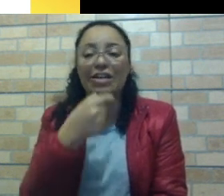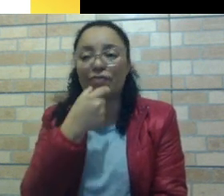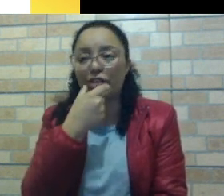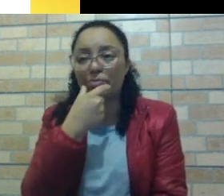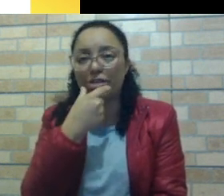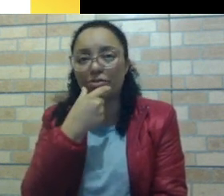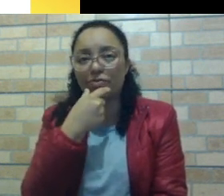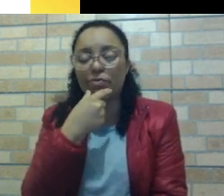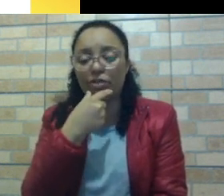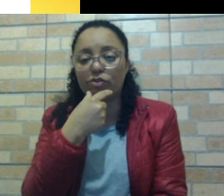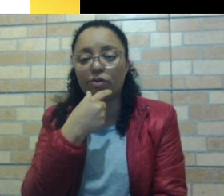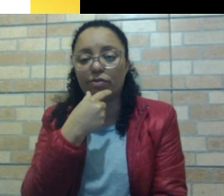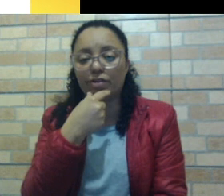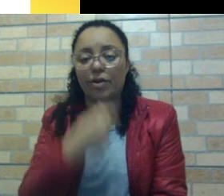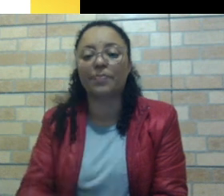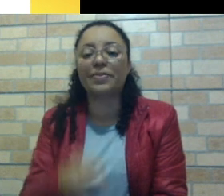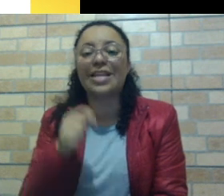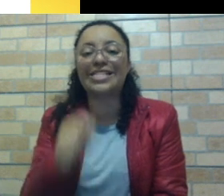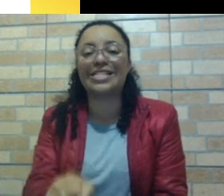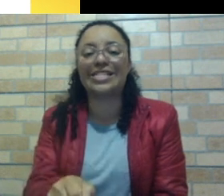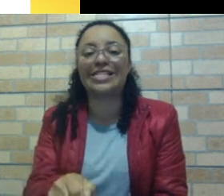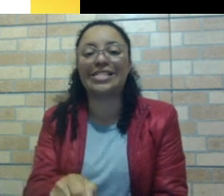Se for abrindo, vai botando o som, não é não?